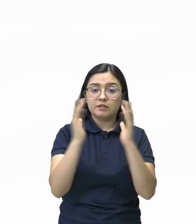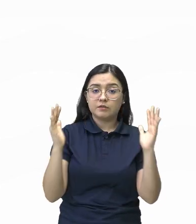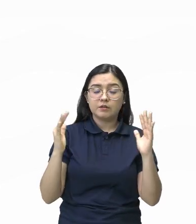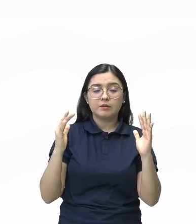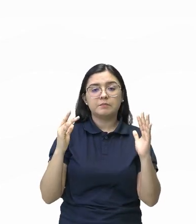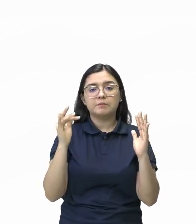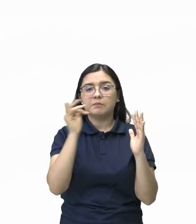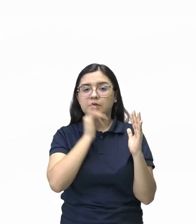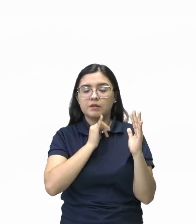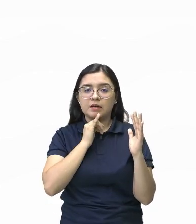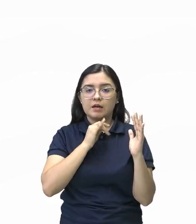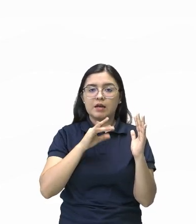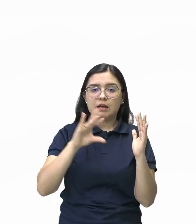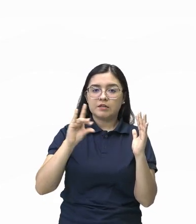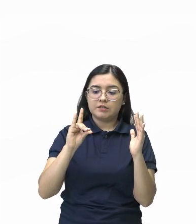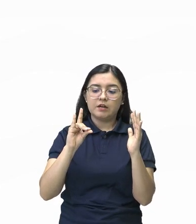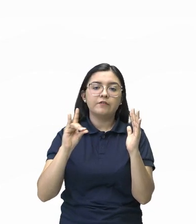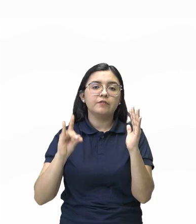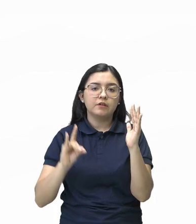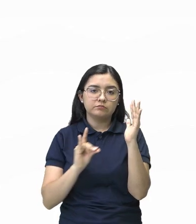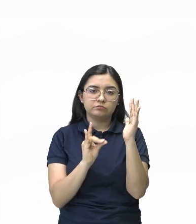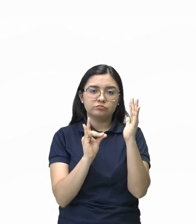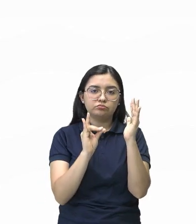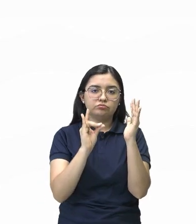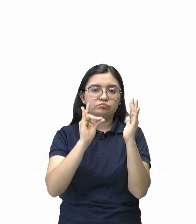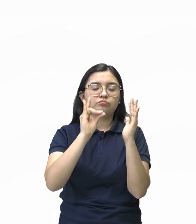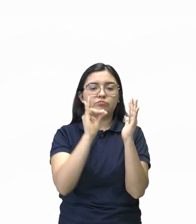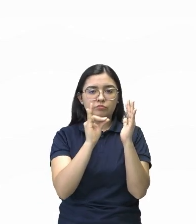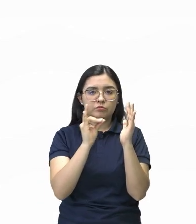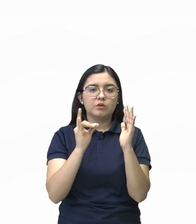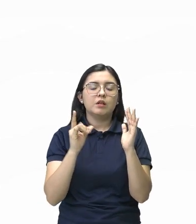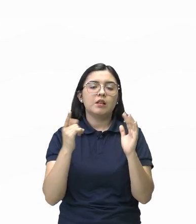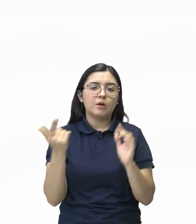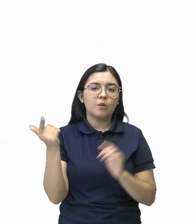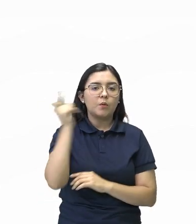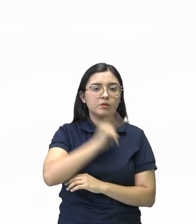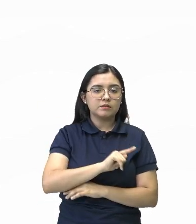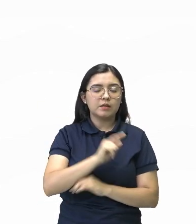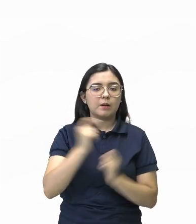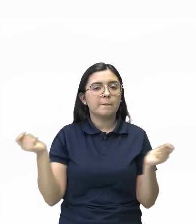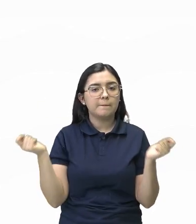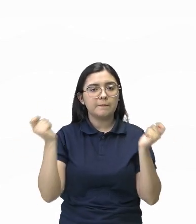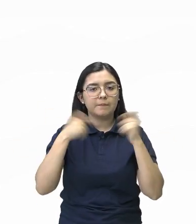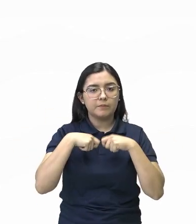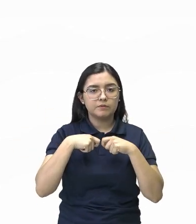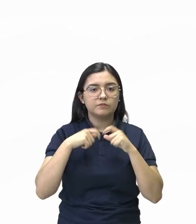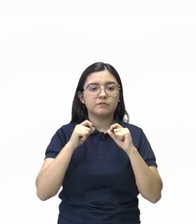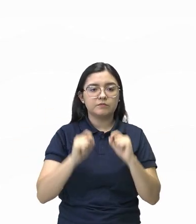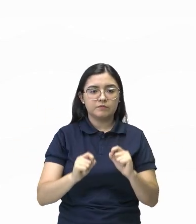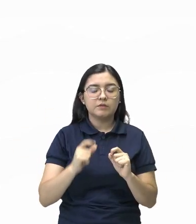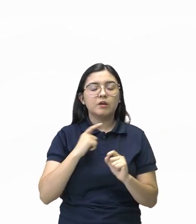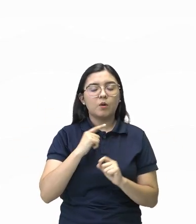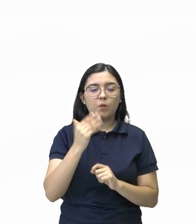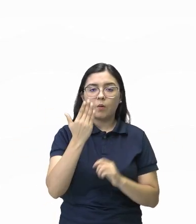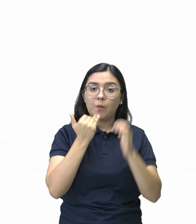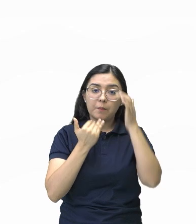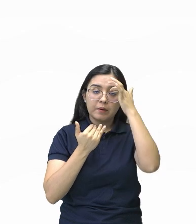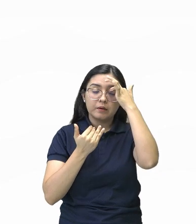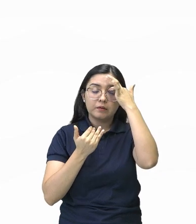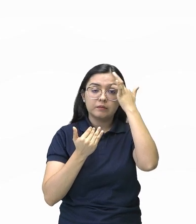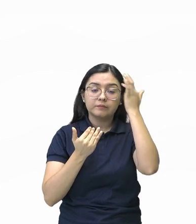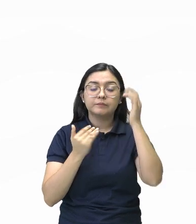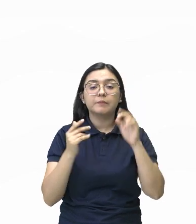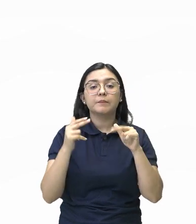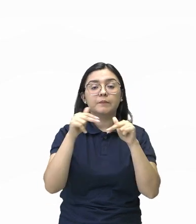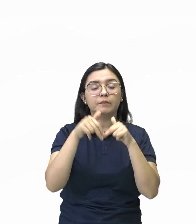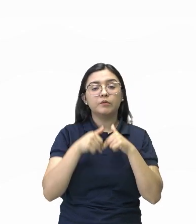as girafas com o pescoço mais longo, né, elas são contempladas aí com mais alimento, e, por